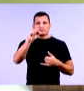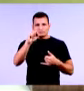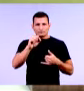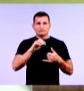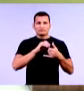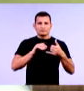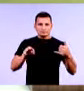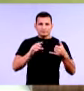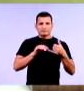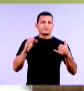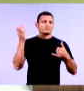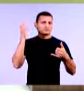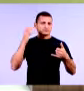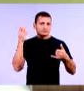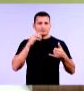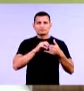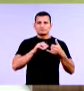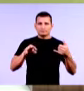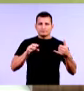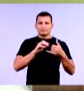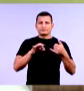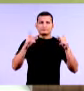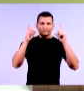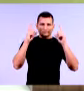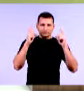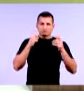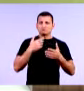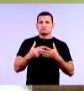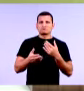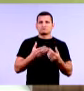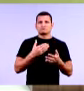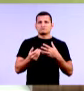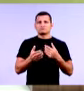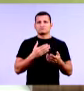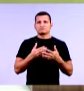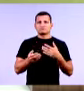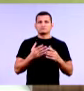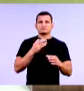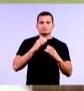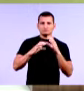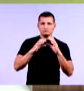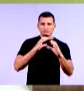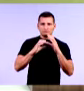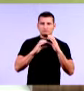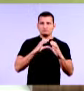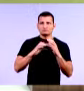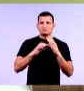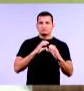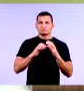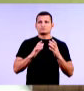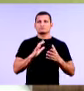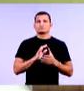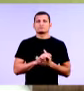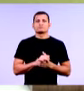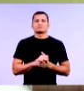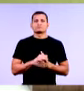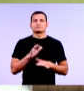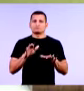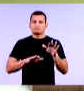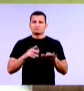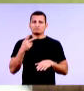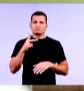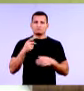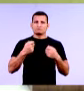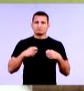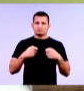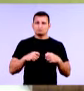músicas, transferir imagens ou qualquer outro tipo de comunicação de acordo com a sua necessidade. Um